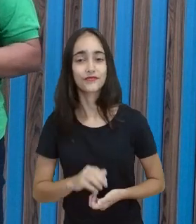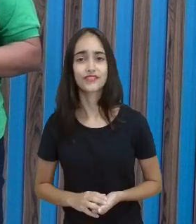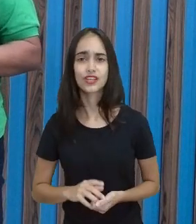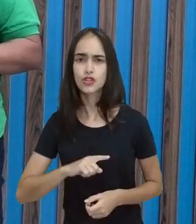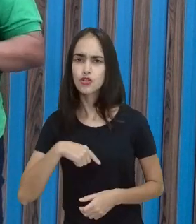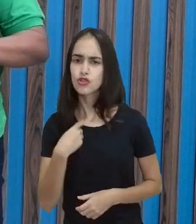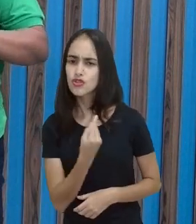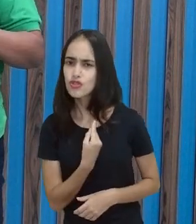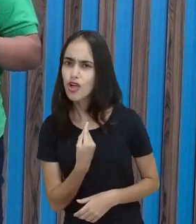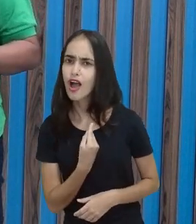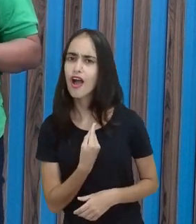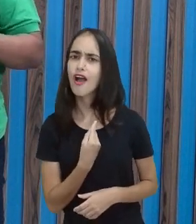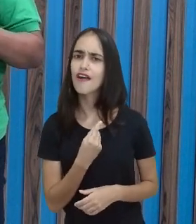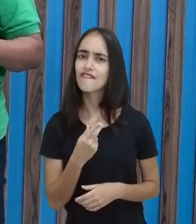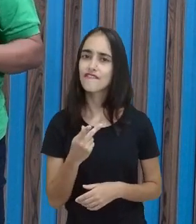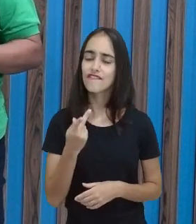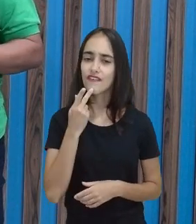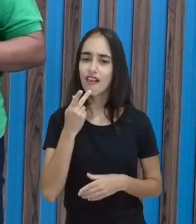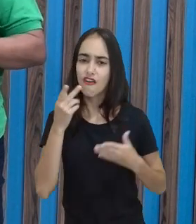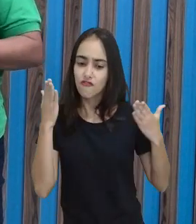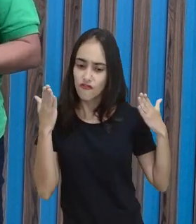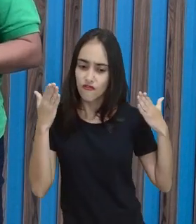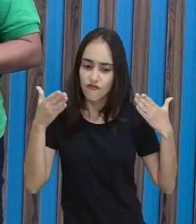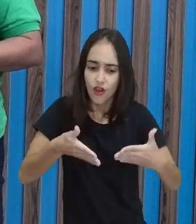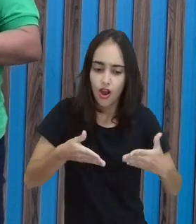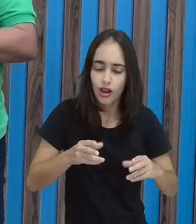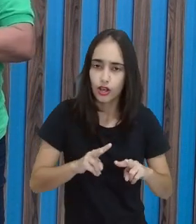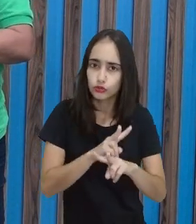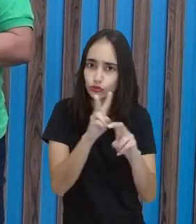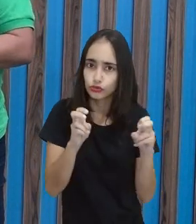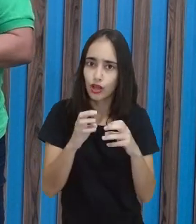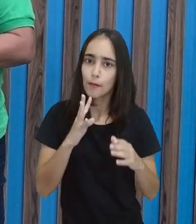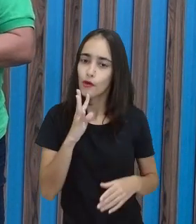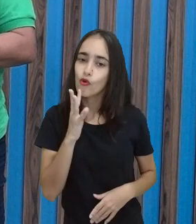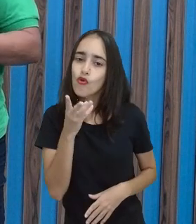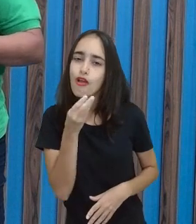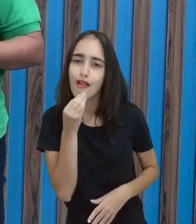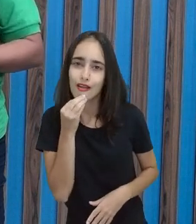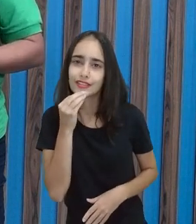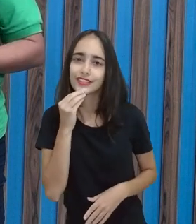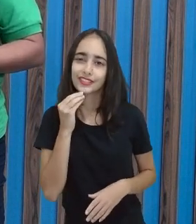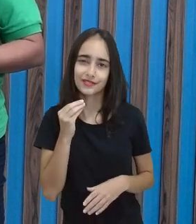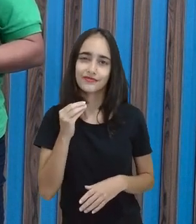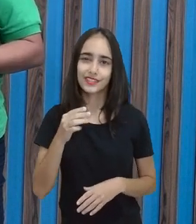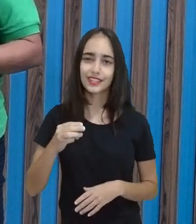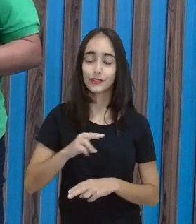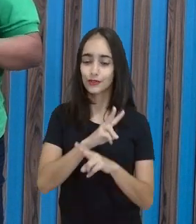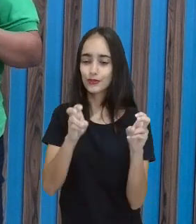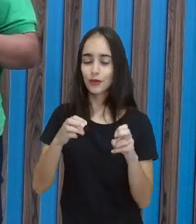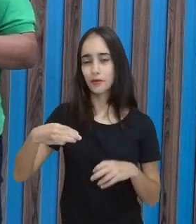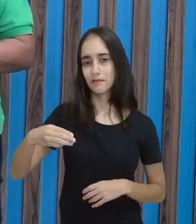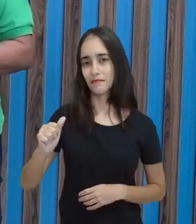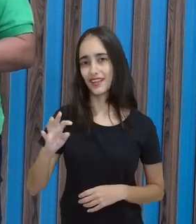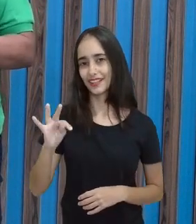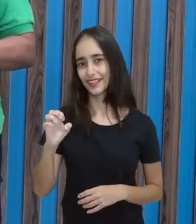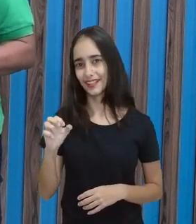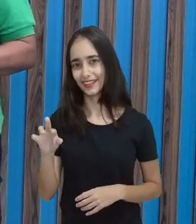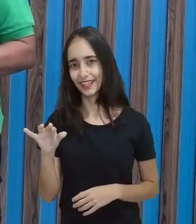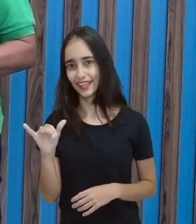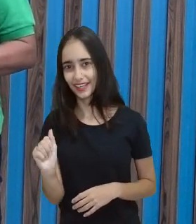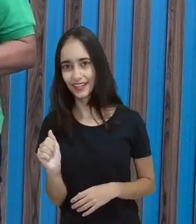vai ampliar o conhecimento sobre essa questão da matéria-prima e dos materiais em que elas